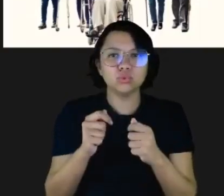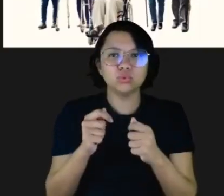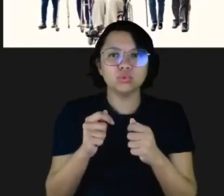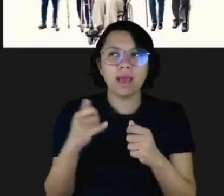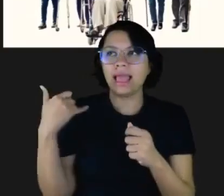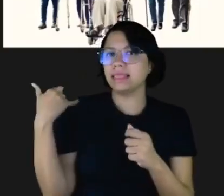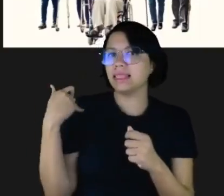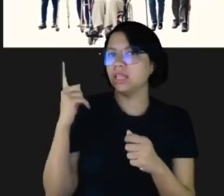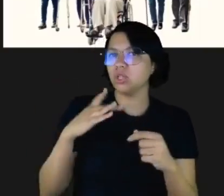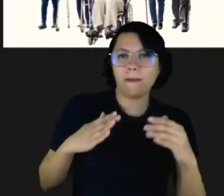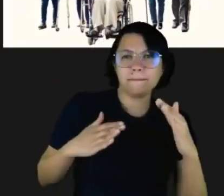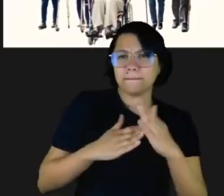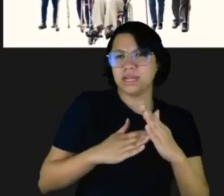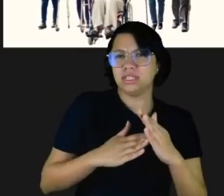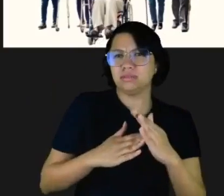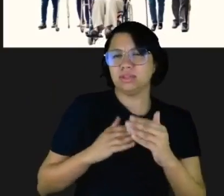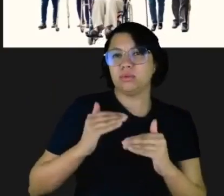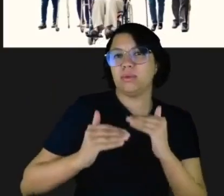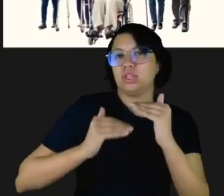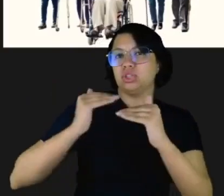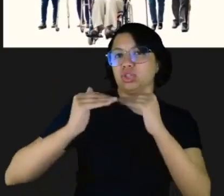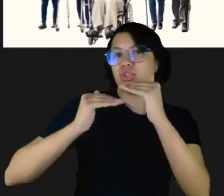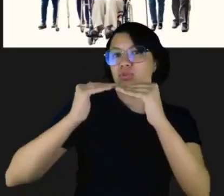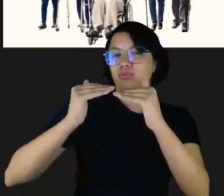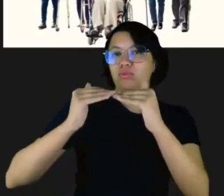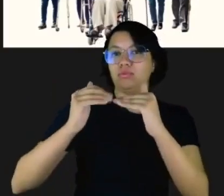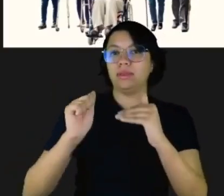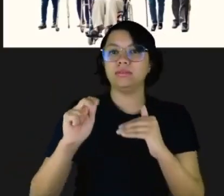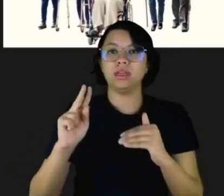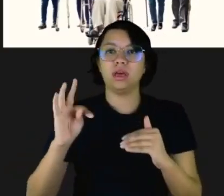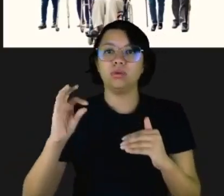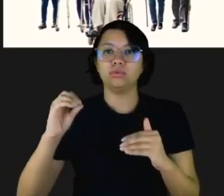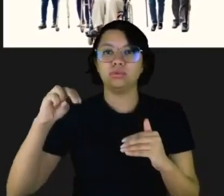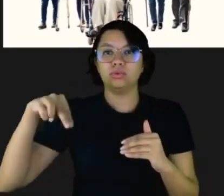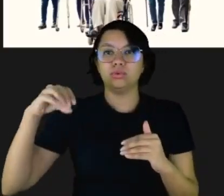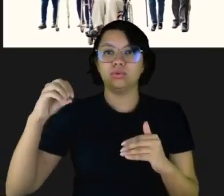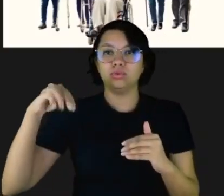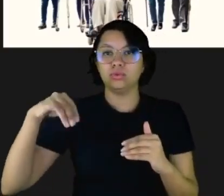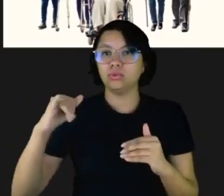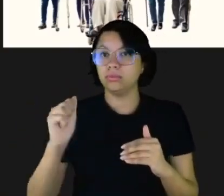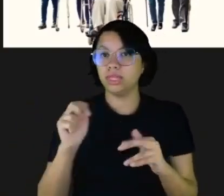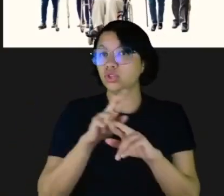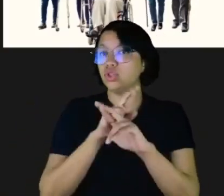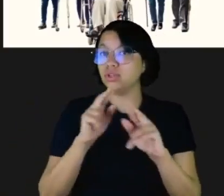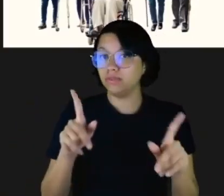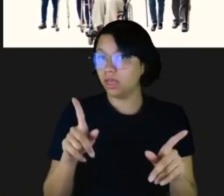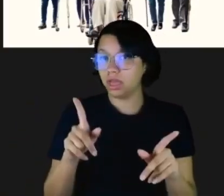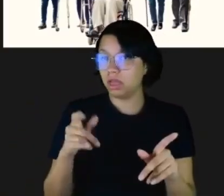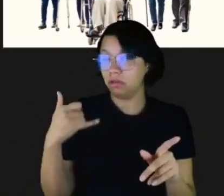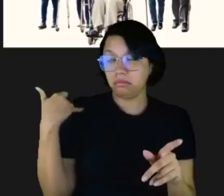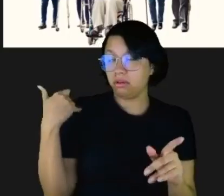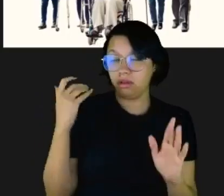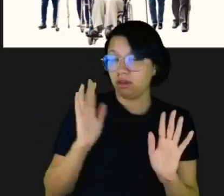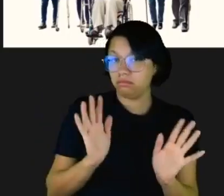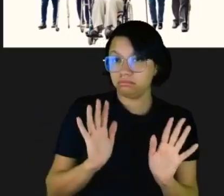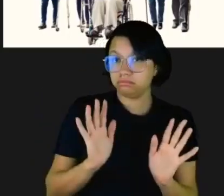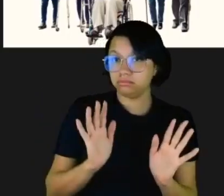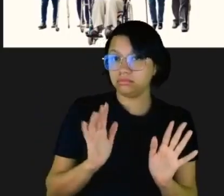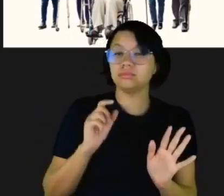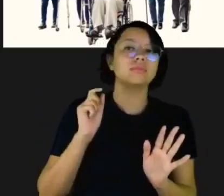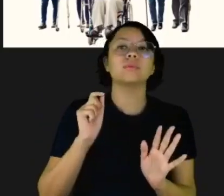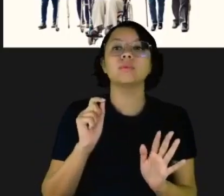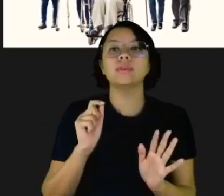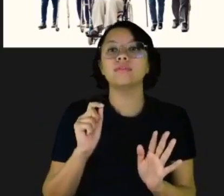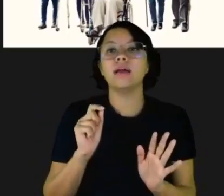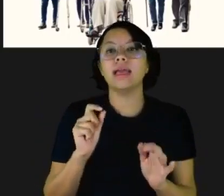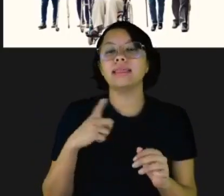impedimento para o desenvolvimento da autonomia, para o exercício da autonomia, indiferente da idade. O que vai